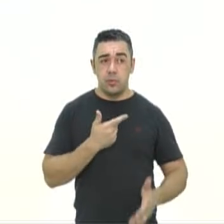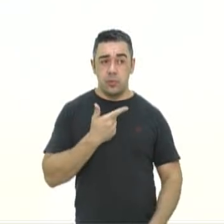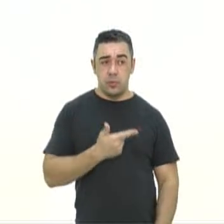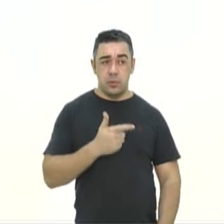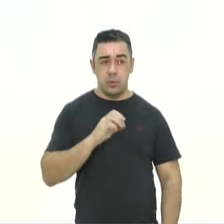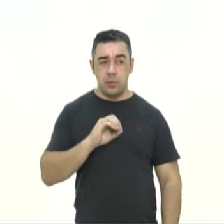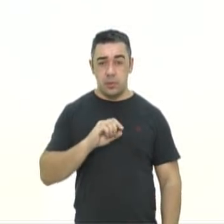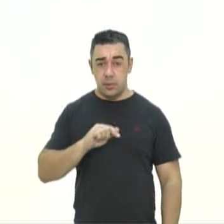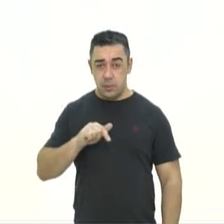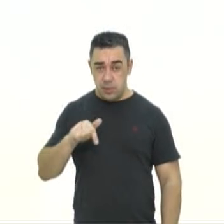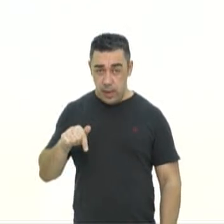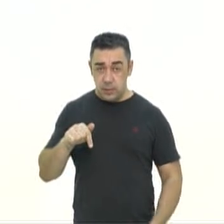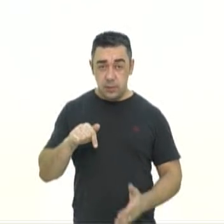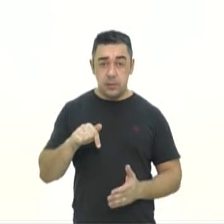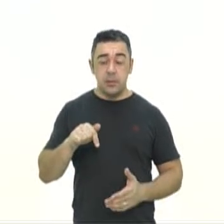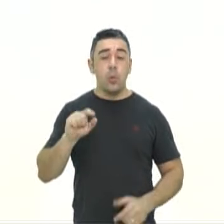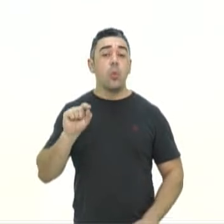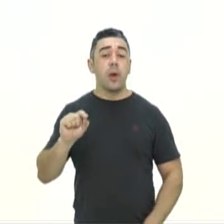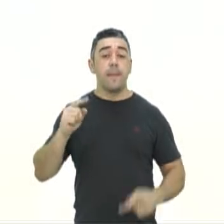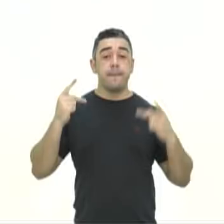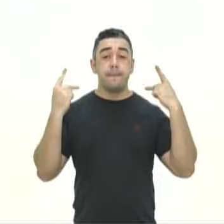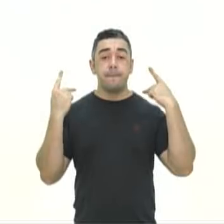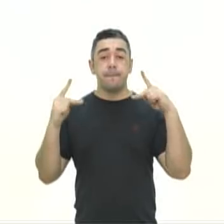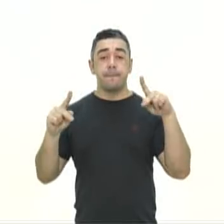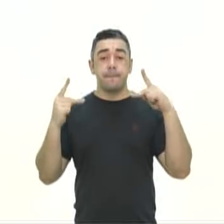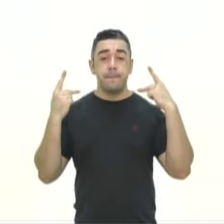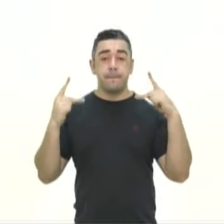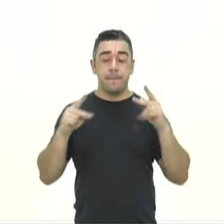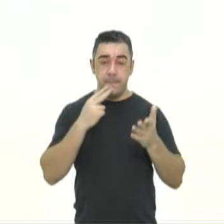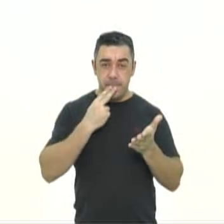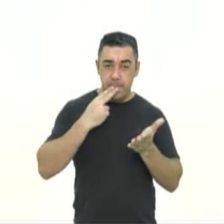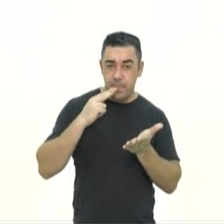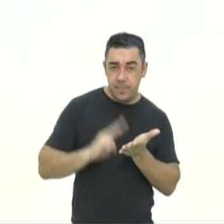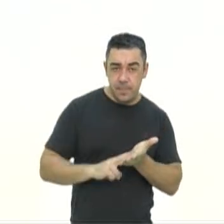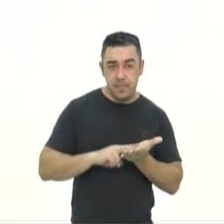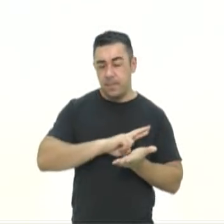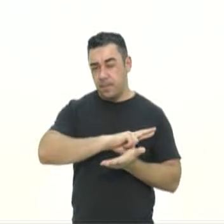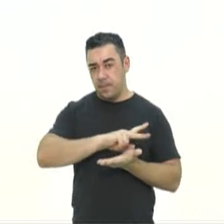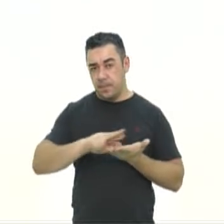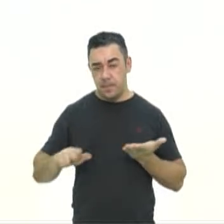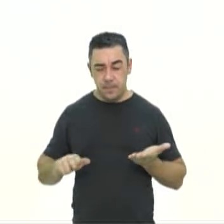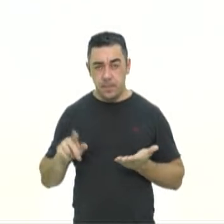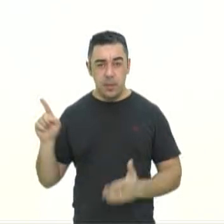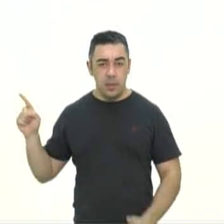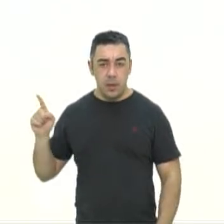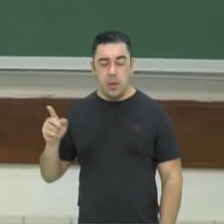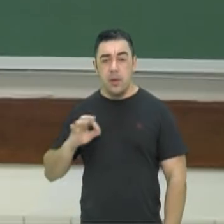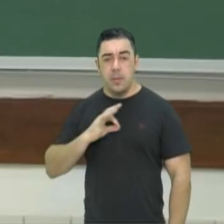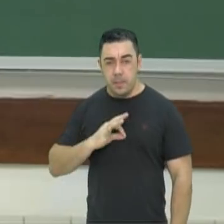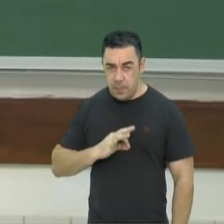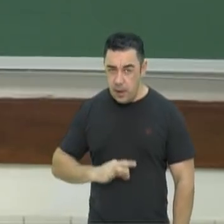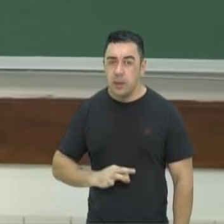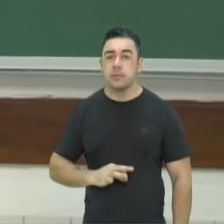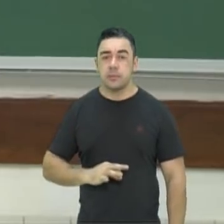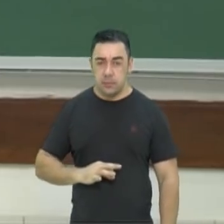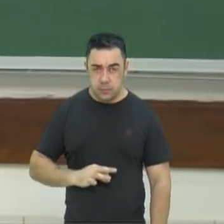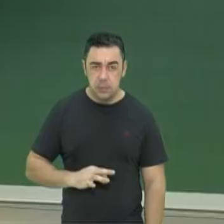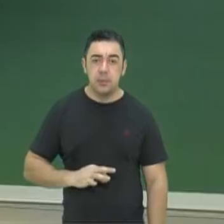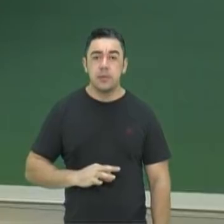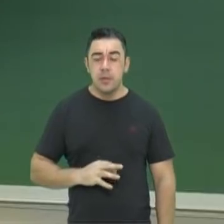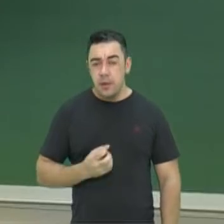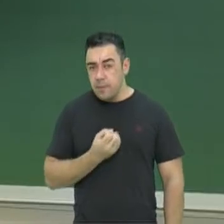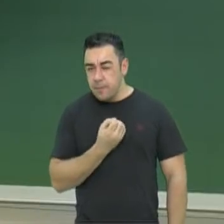207 sermões e muitas cartas, ok? Então, o padre Antônio Vieira deixou aí